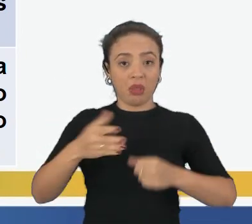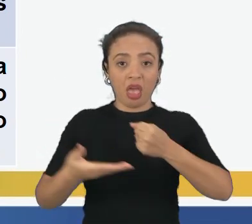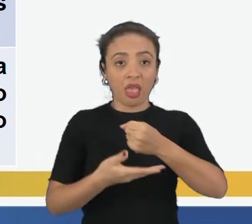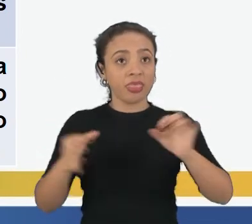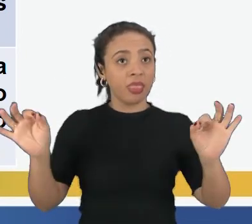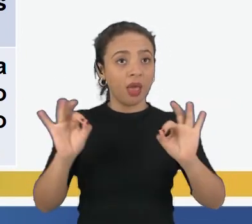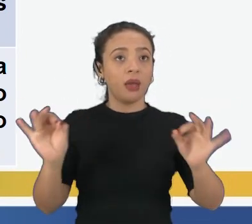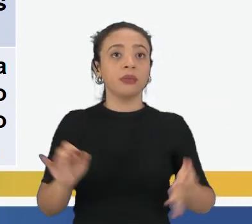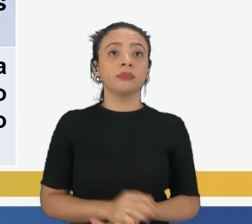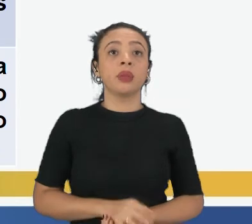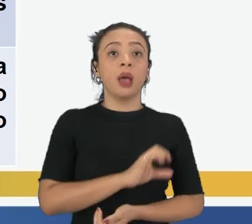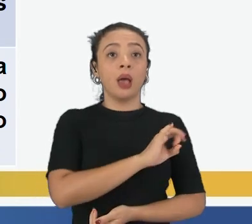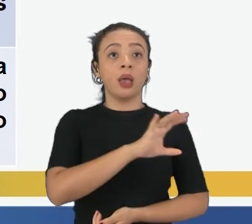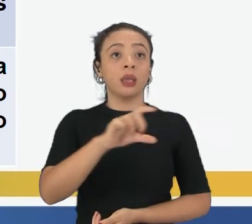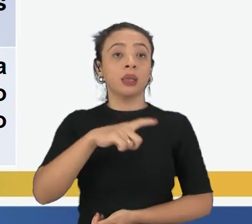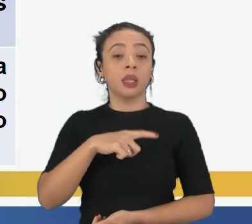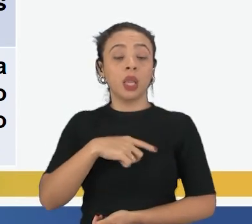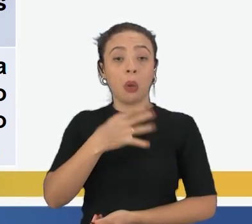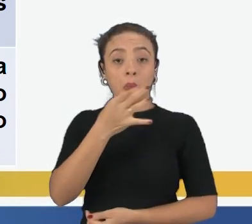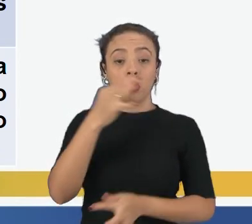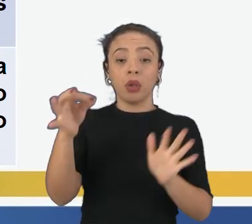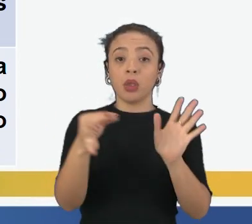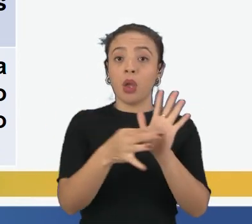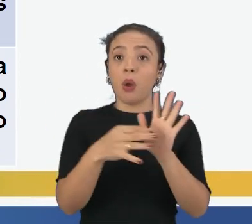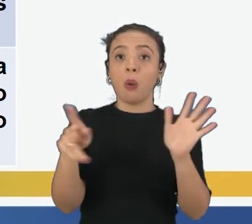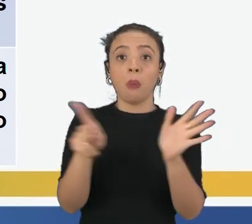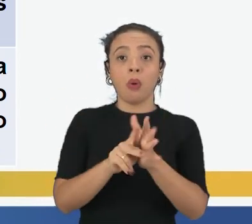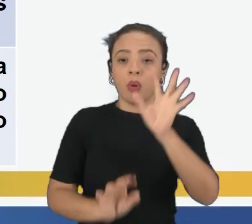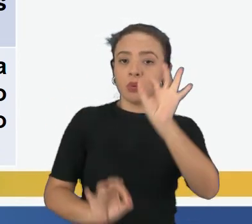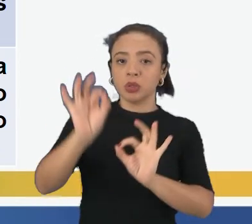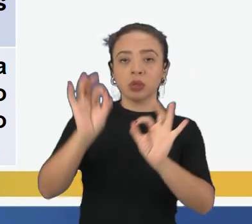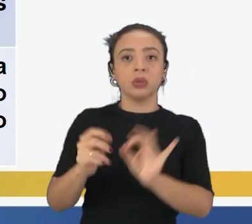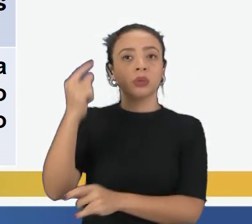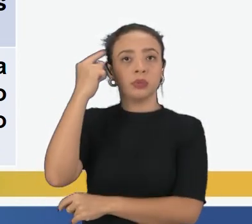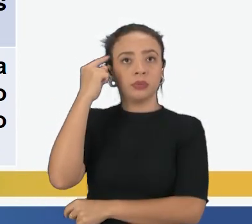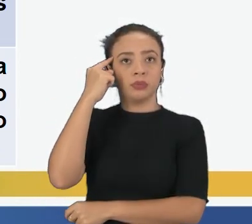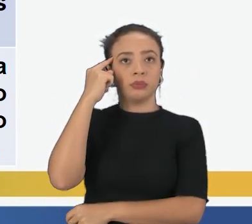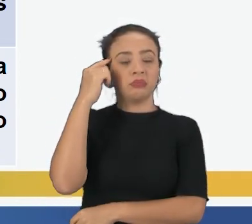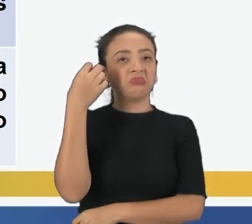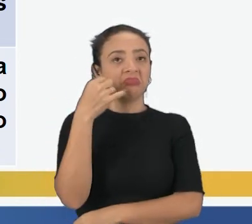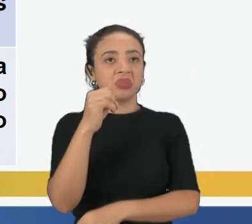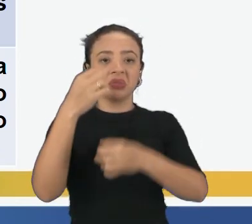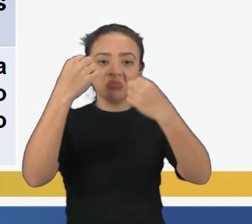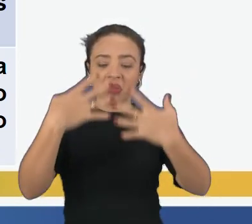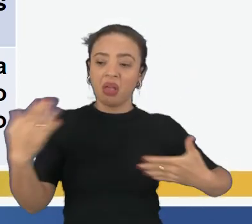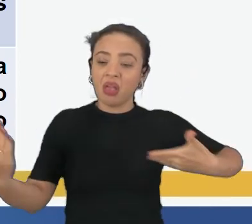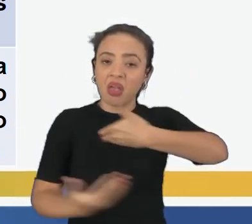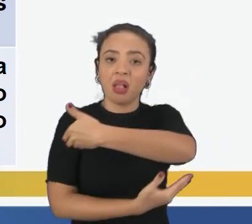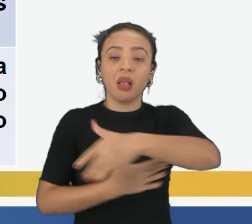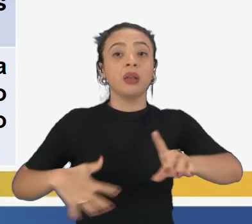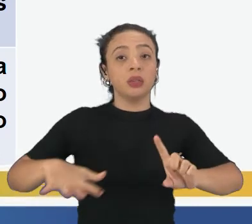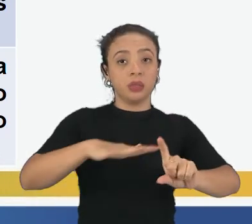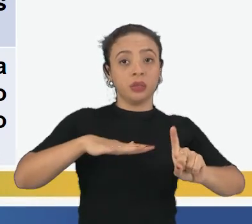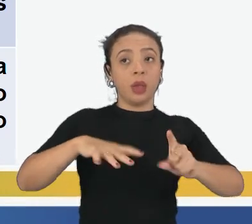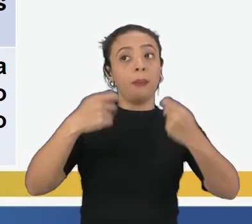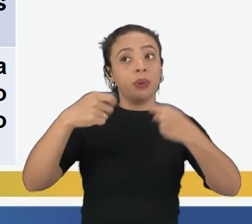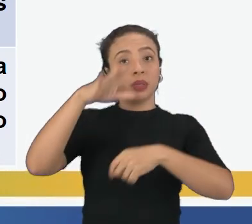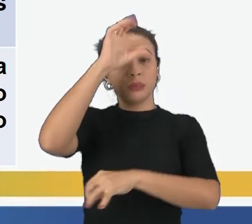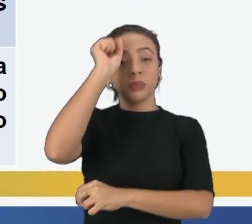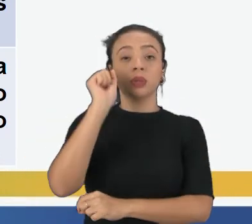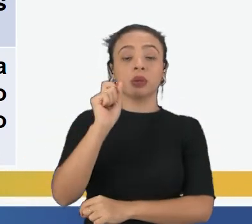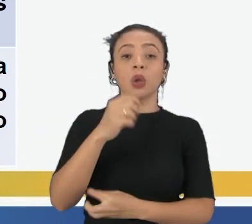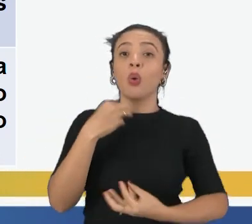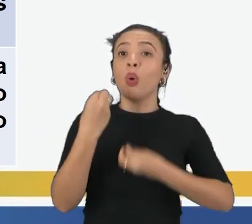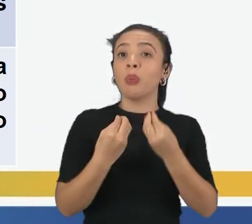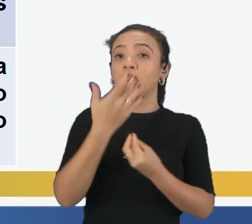e cada um possui o modo de pensar construído diferente formas a gente quando fala de relacionamento social a gente tem que aprender